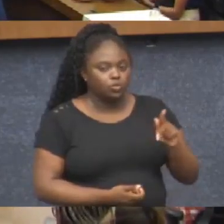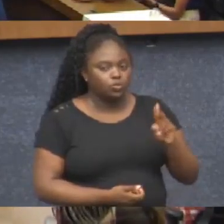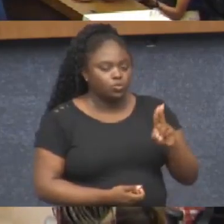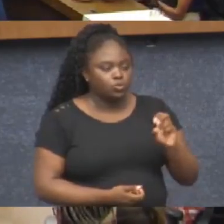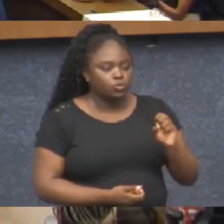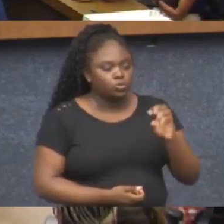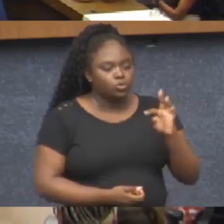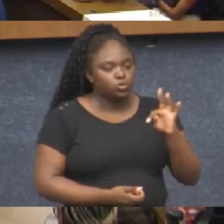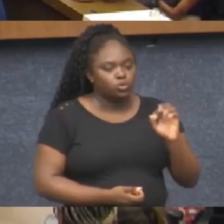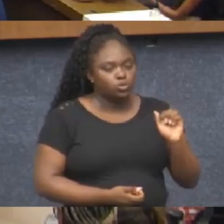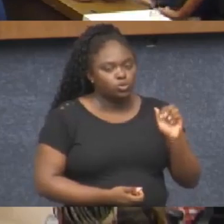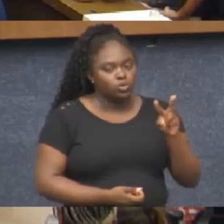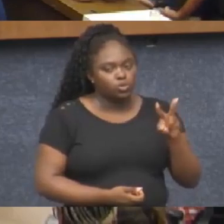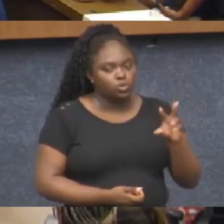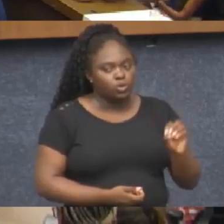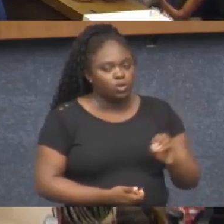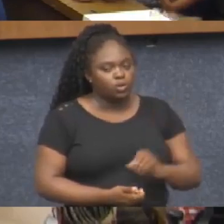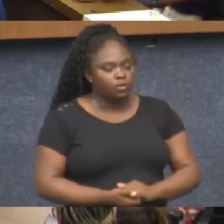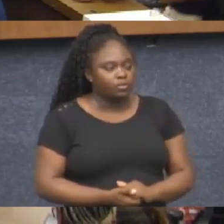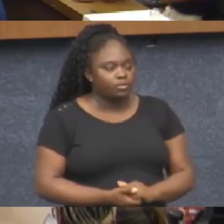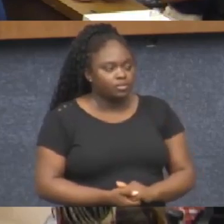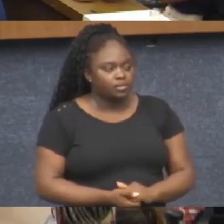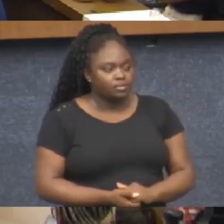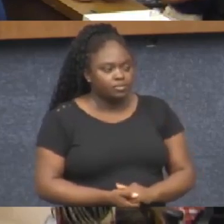Gustavo Henrique do Carmo.